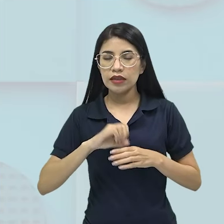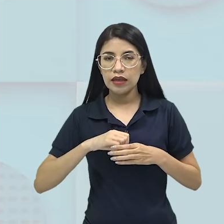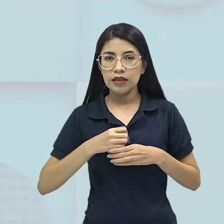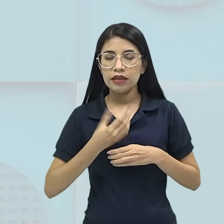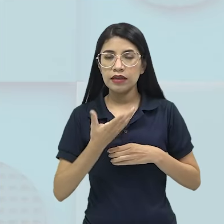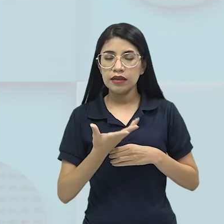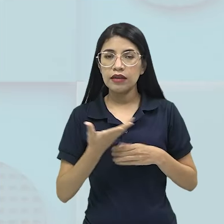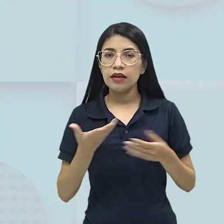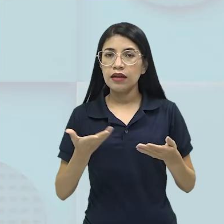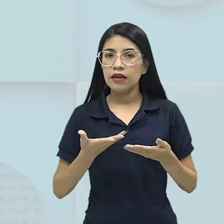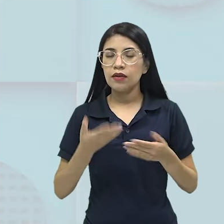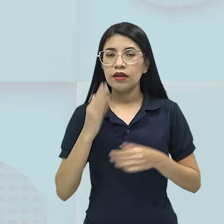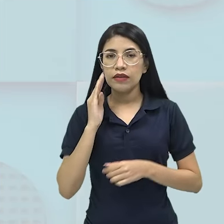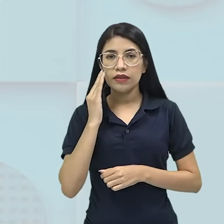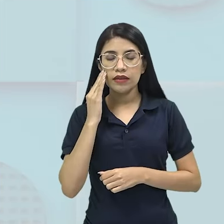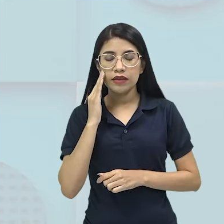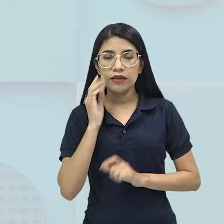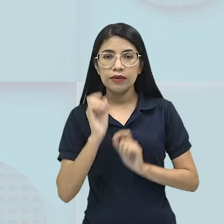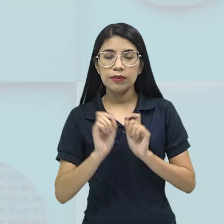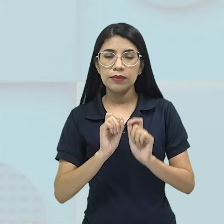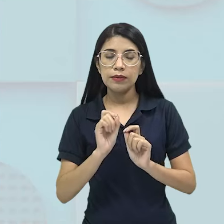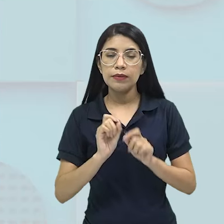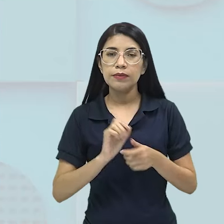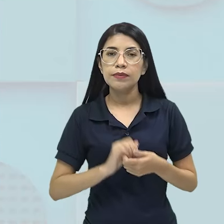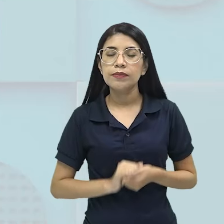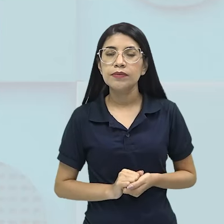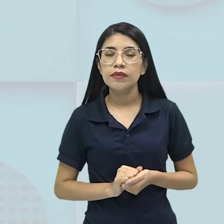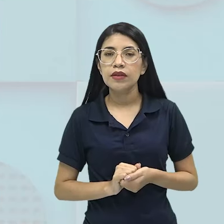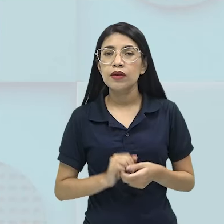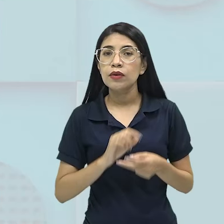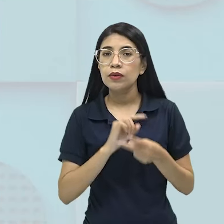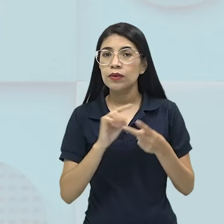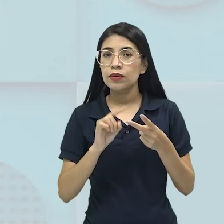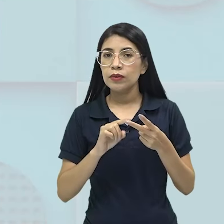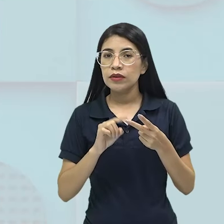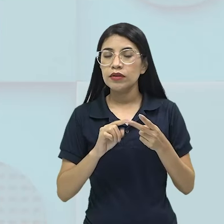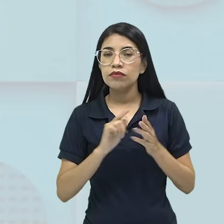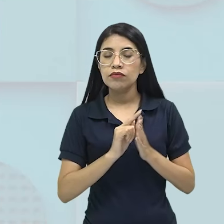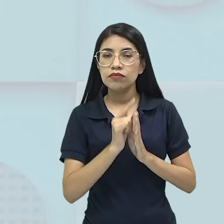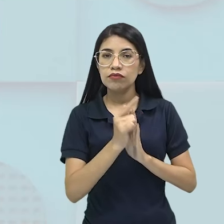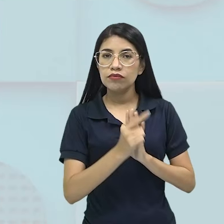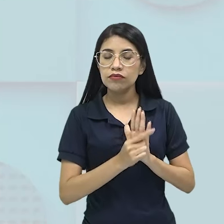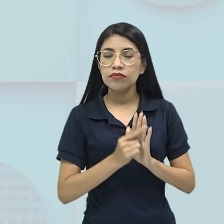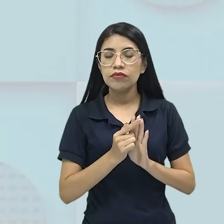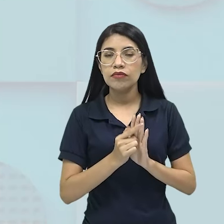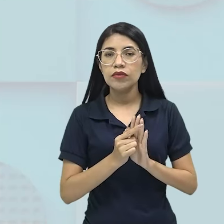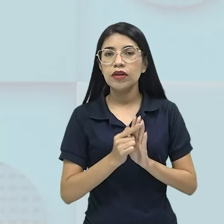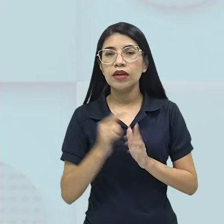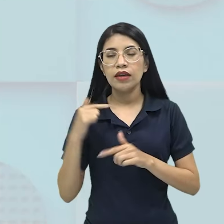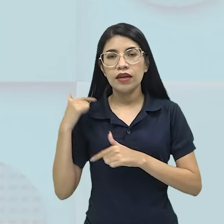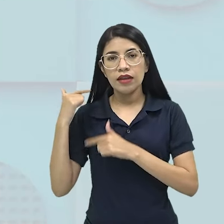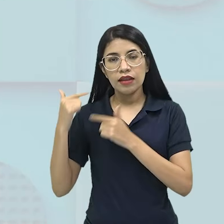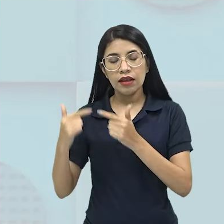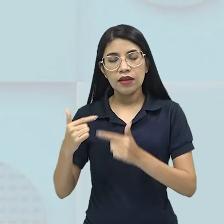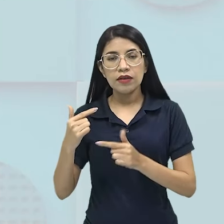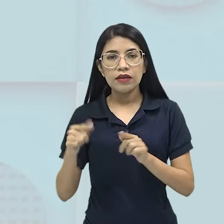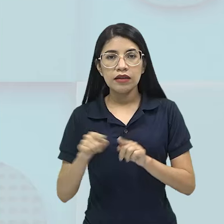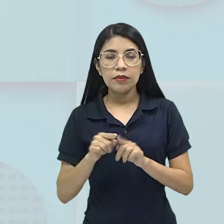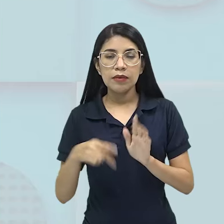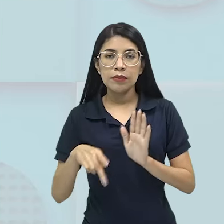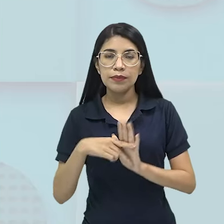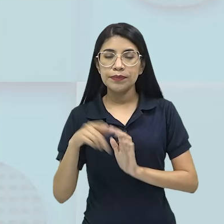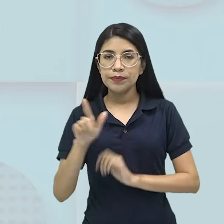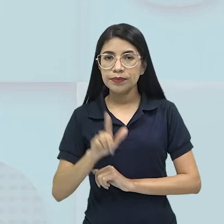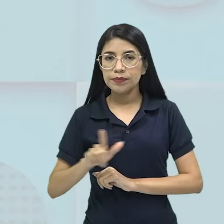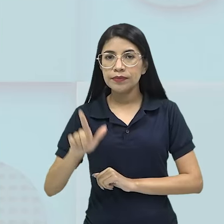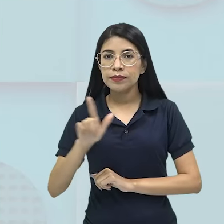lírica, vamos entender agora o segundo gênero clássico, né, da